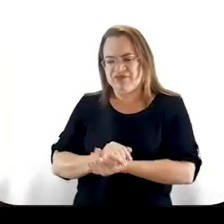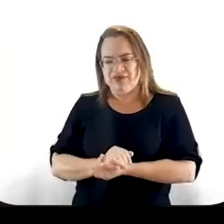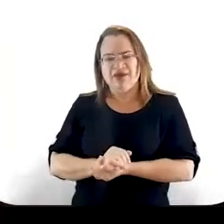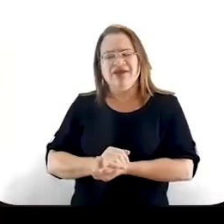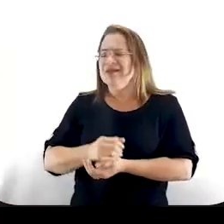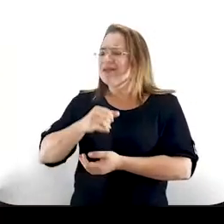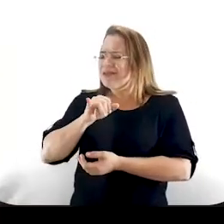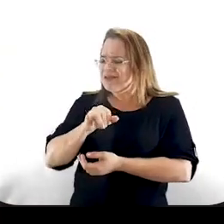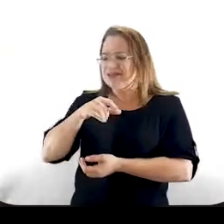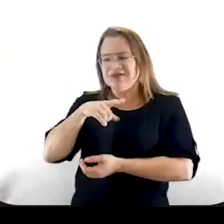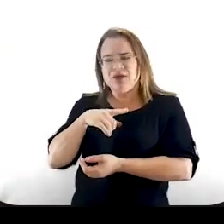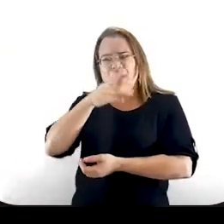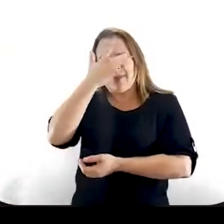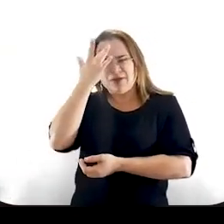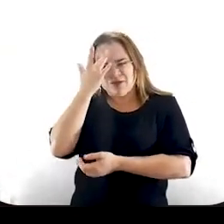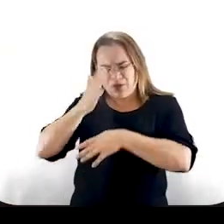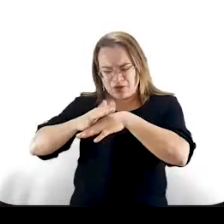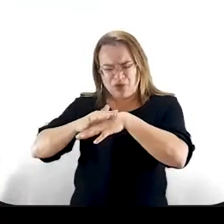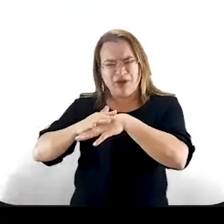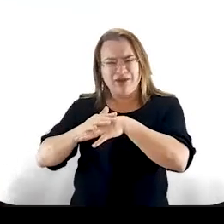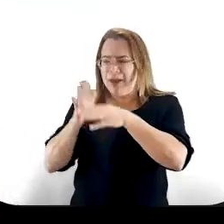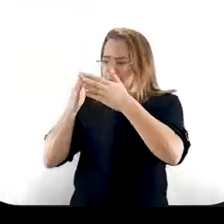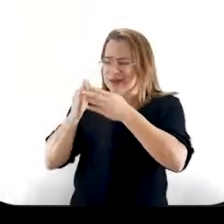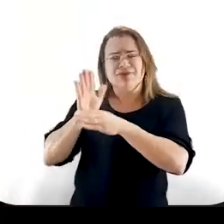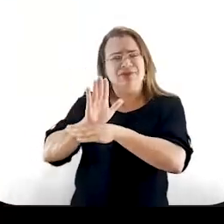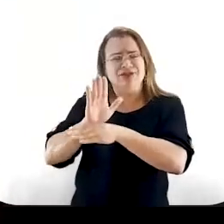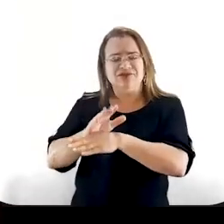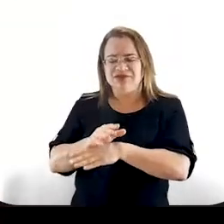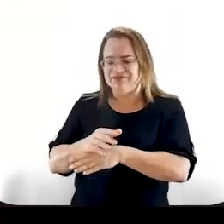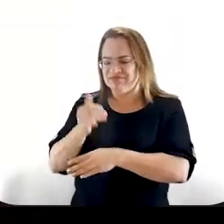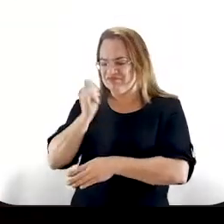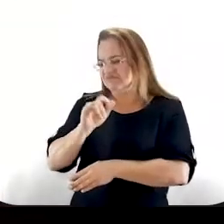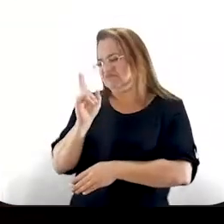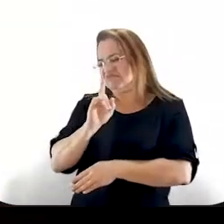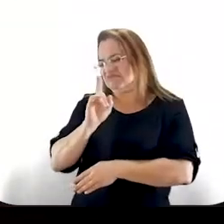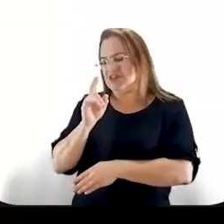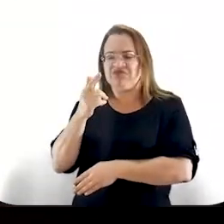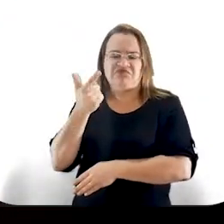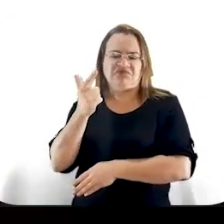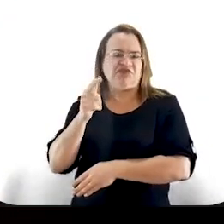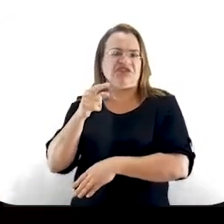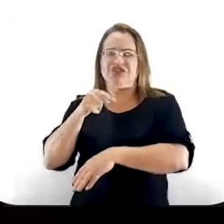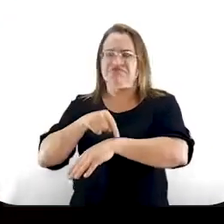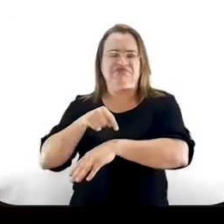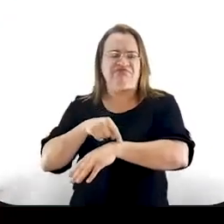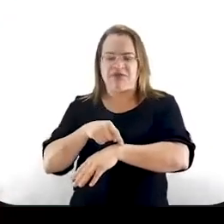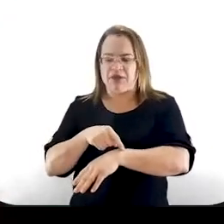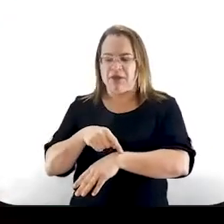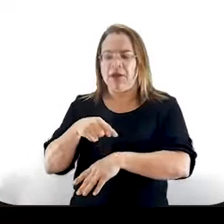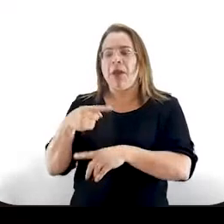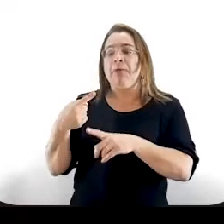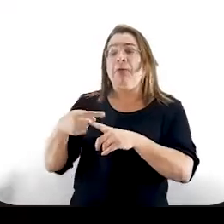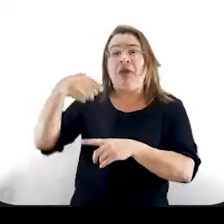Se vinha alguém doente pedindo, por favor, uma ajuda, ele dizia que não tinha tempo, pois era um